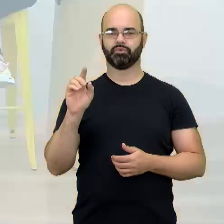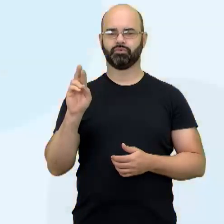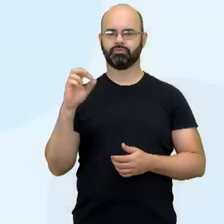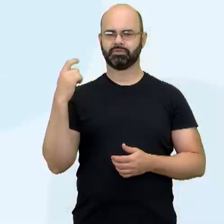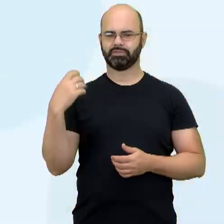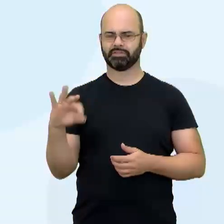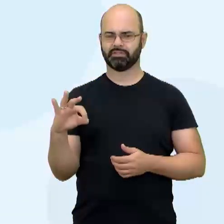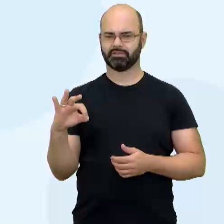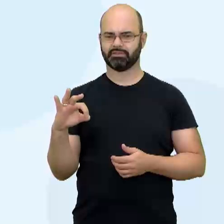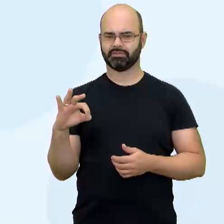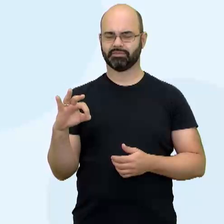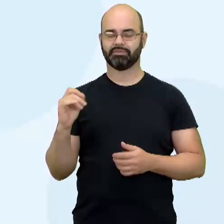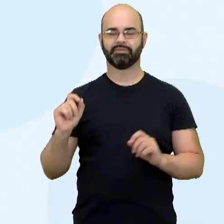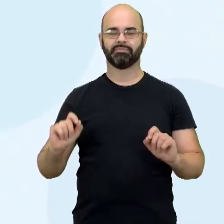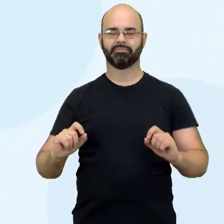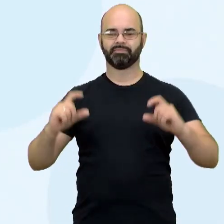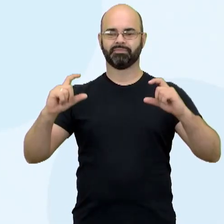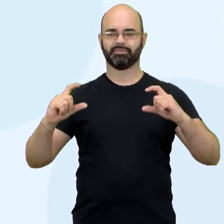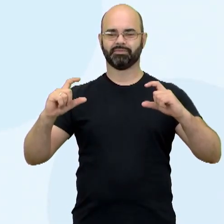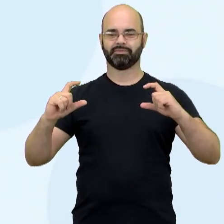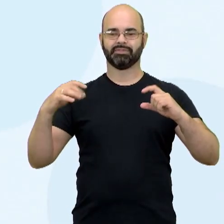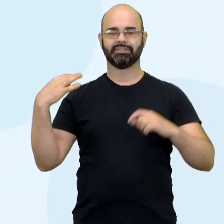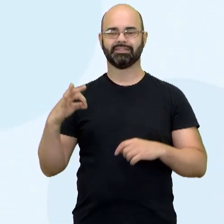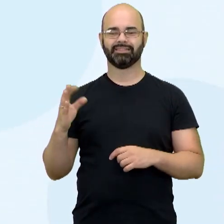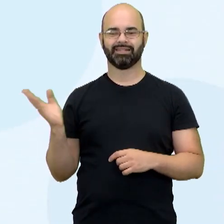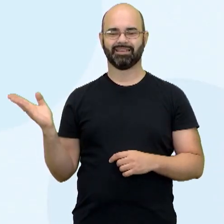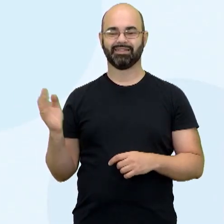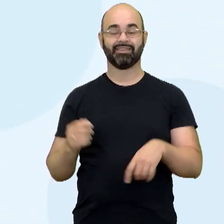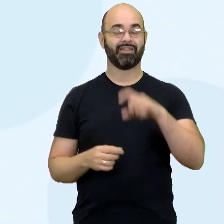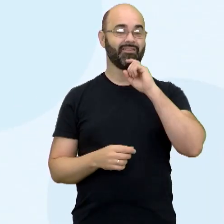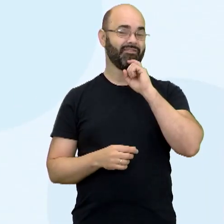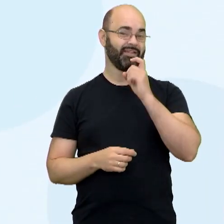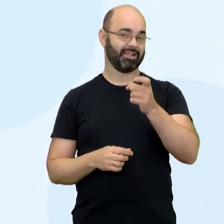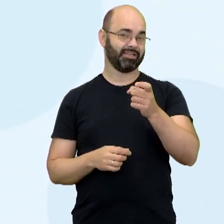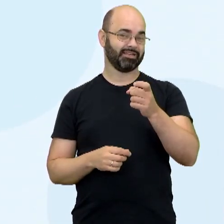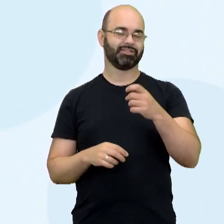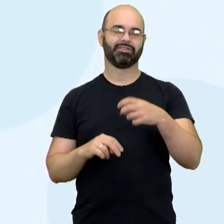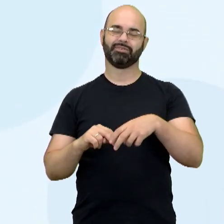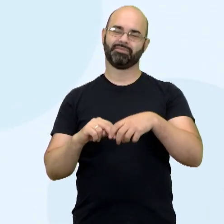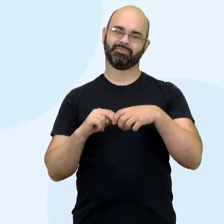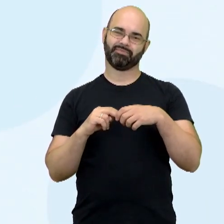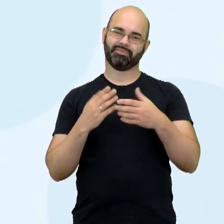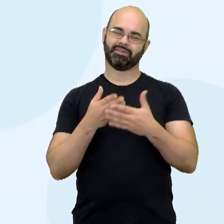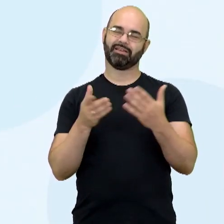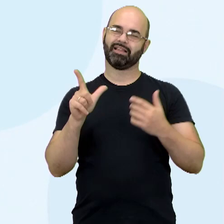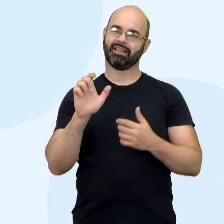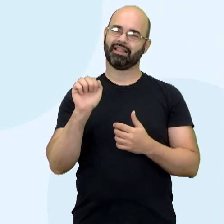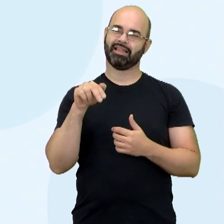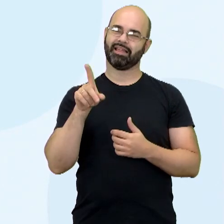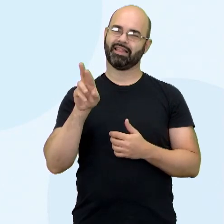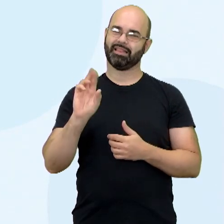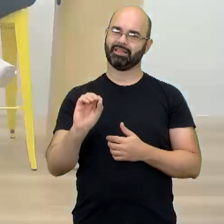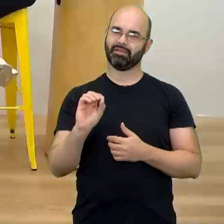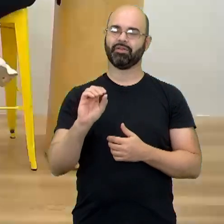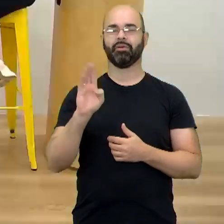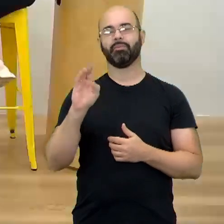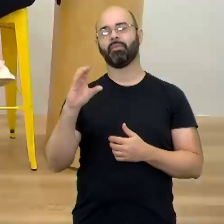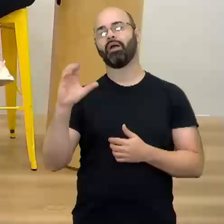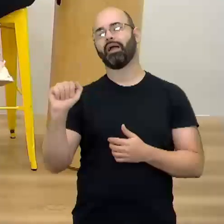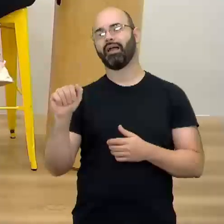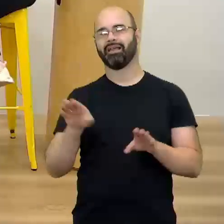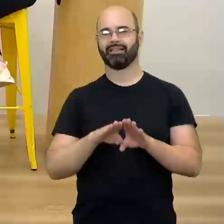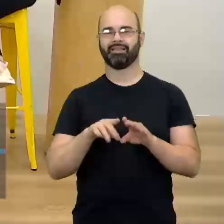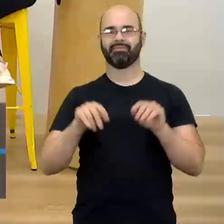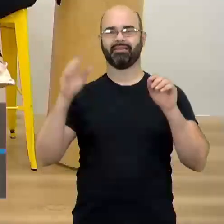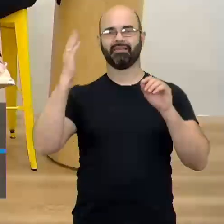aí o que aparece aí. Isso aí. E verde em homenagem aos nossos queridos Leandro e Boca, o famoso